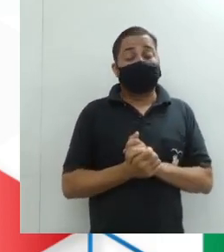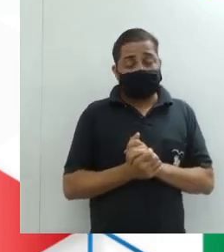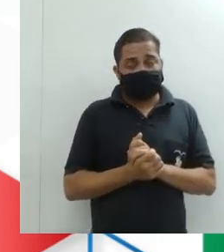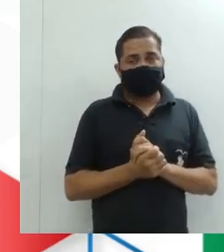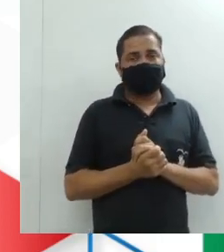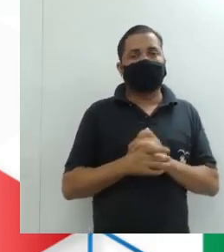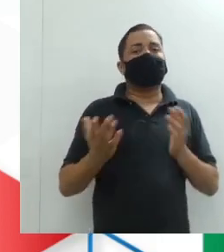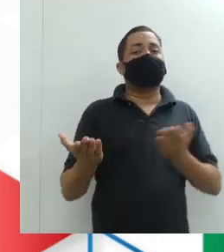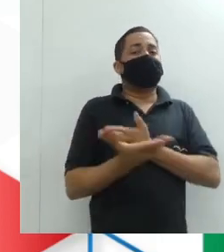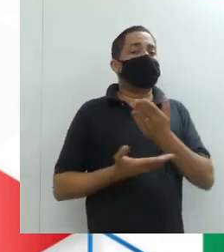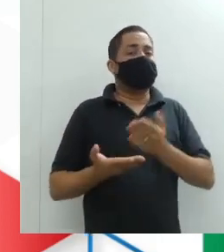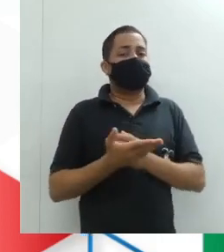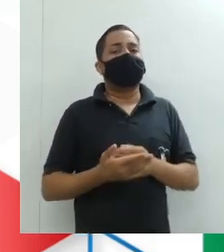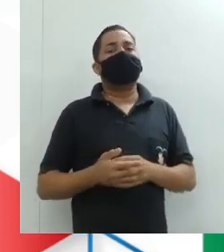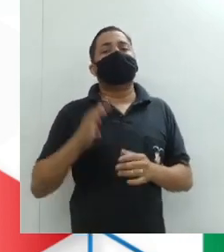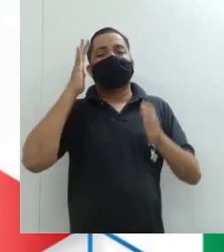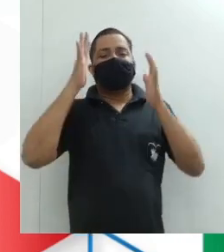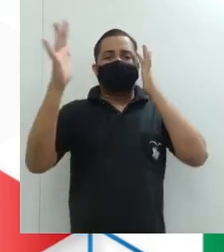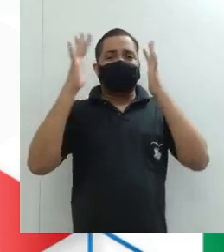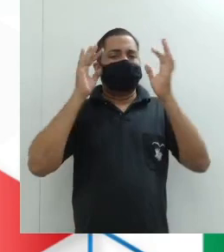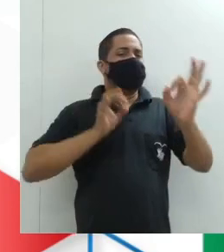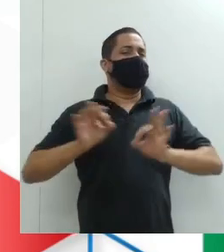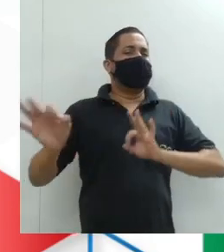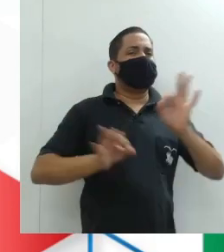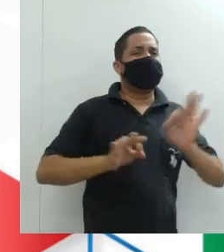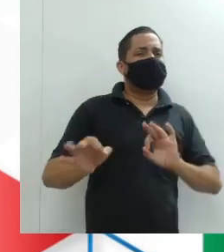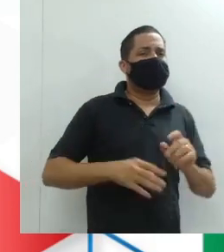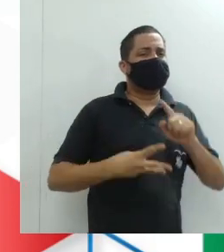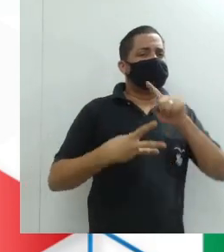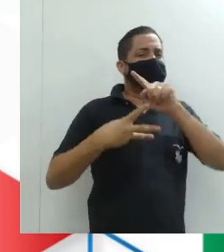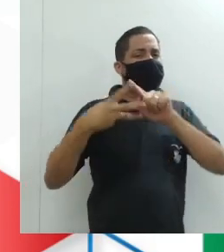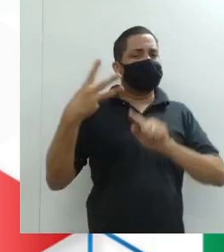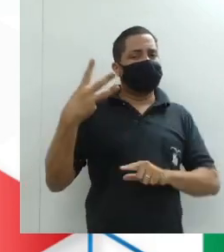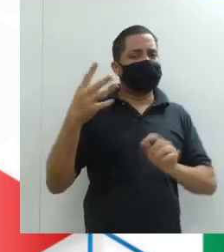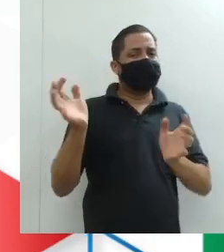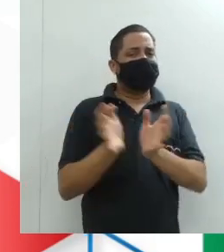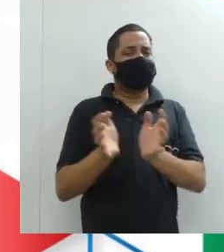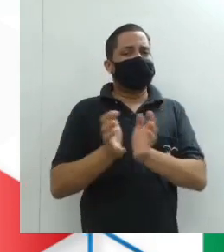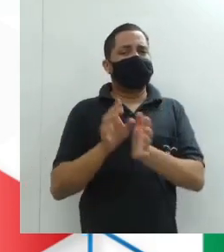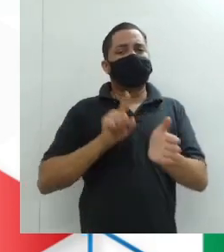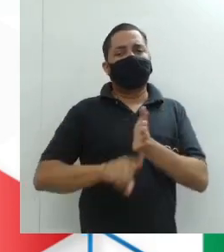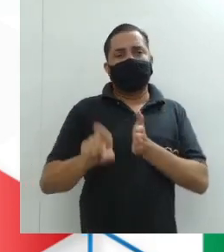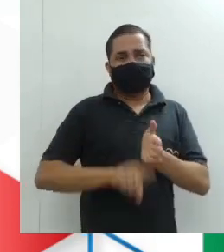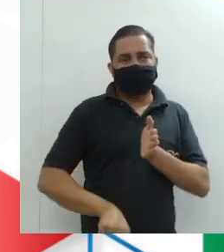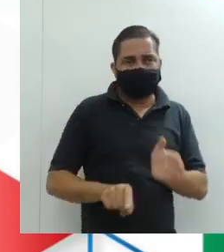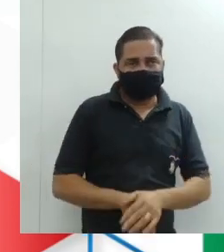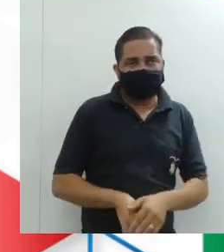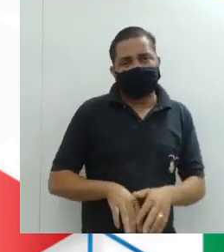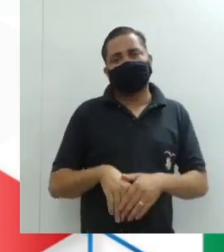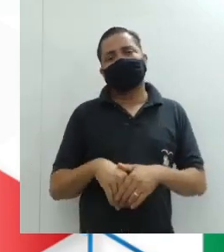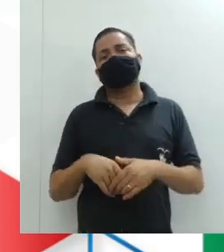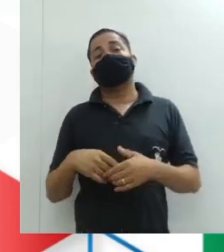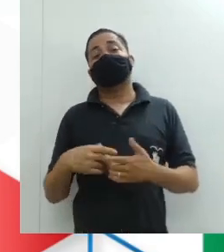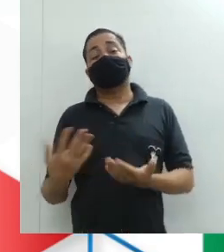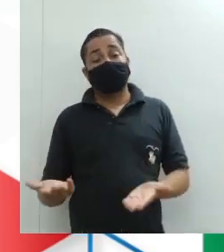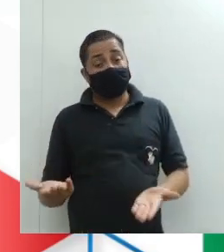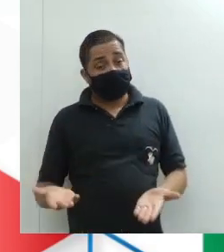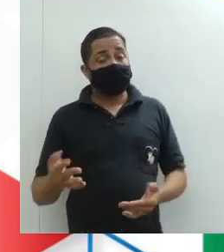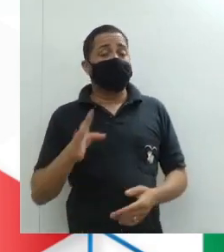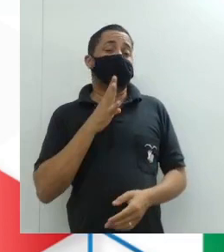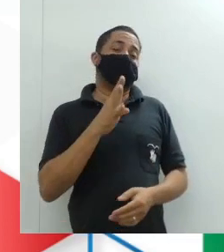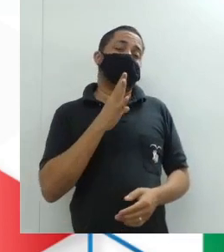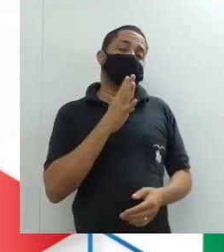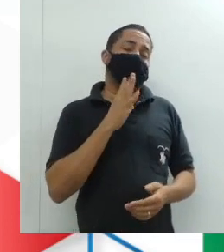relação filosófica organiza-se em torno de 3 grandes conjuntos de perguntas ou questões. Agora vamos